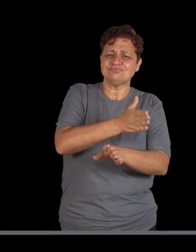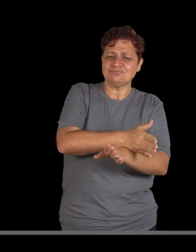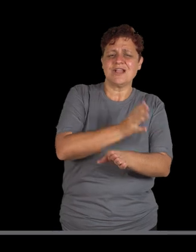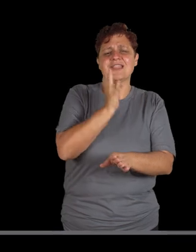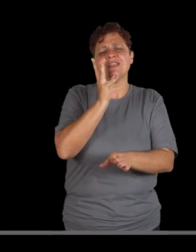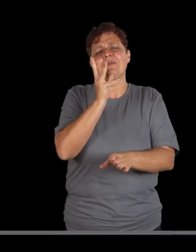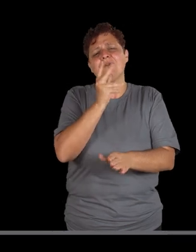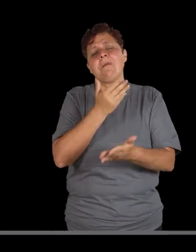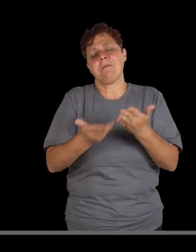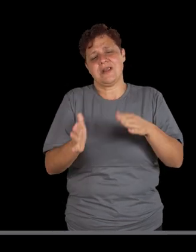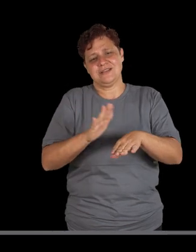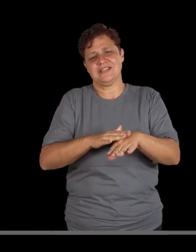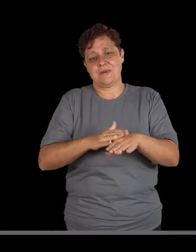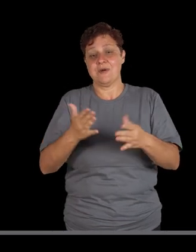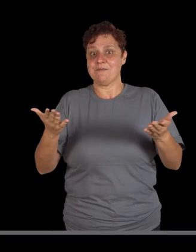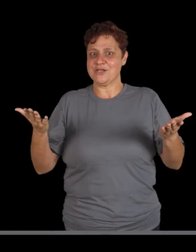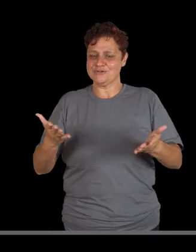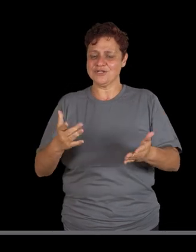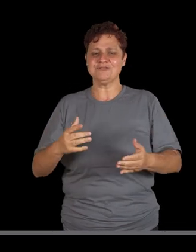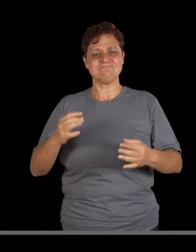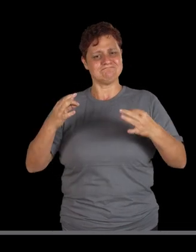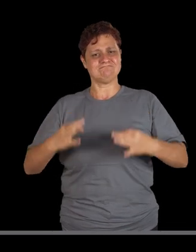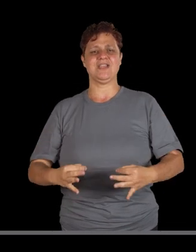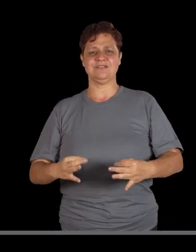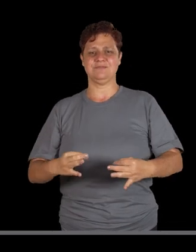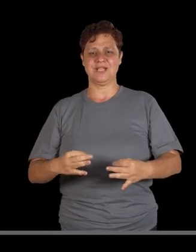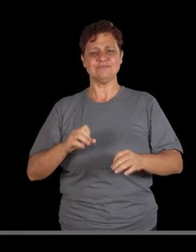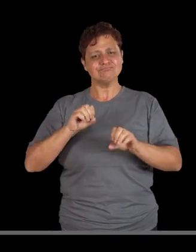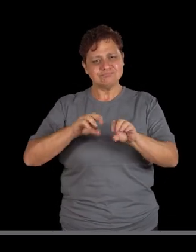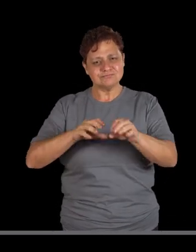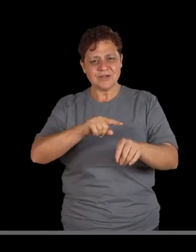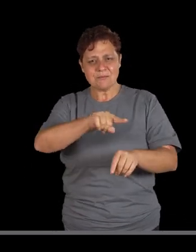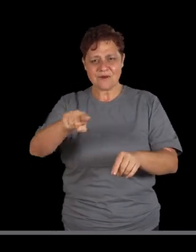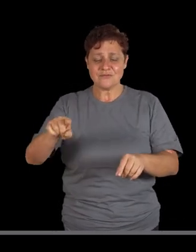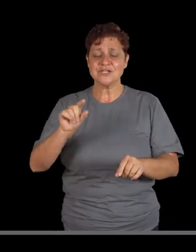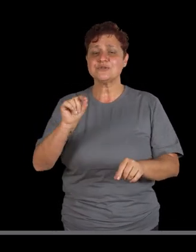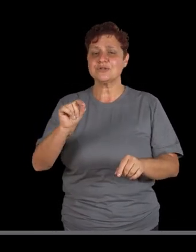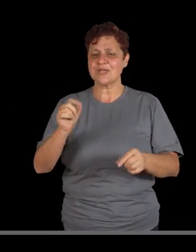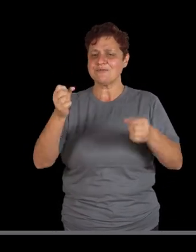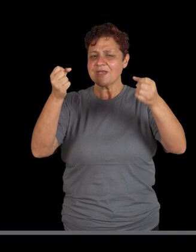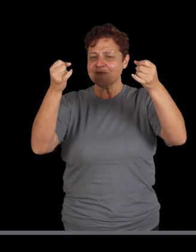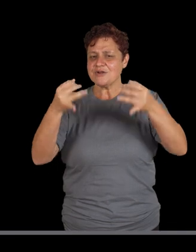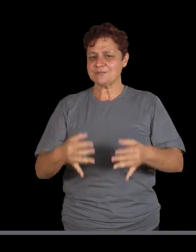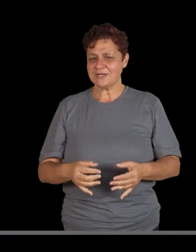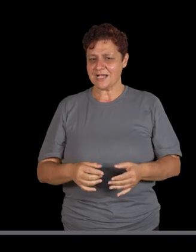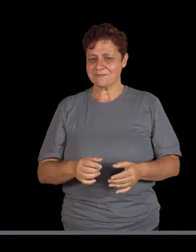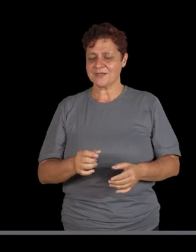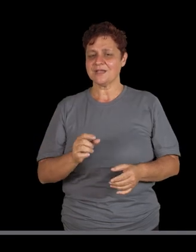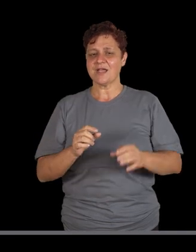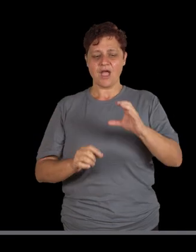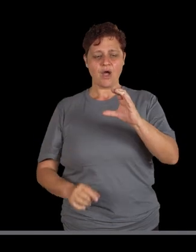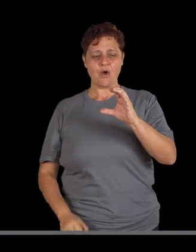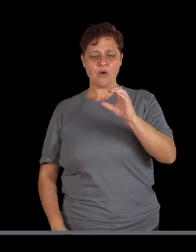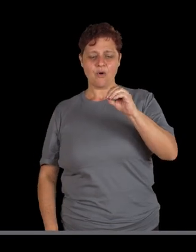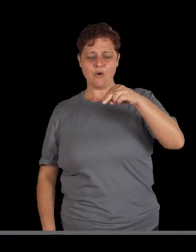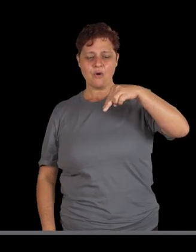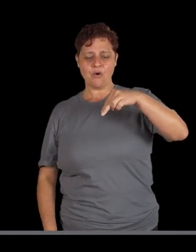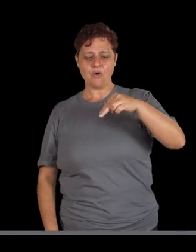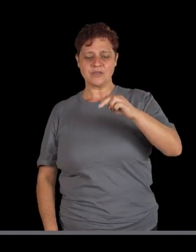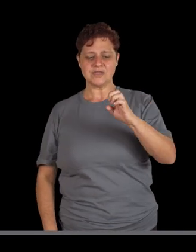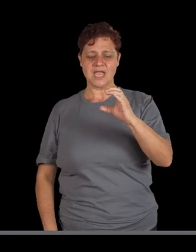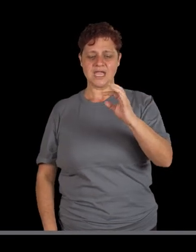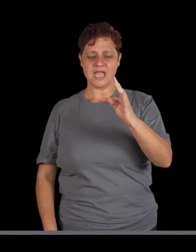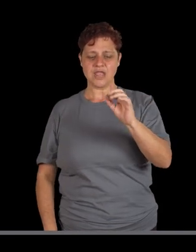tomando muito tempo. Mas enfim, hoje estou aqui pra começar uma série onde eu vou explicar pra vocês os conectores,